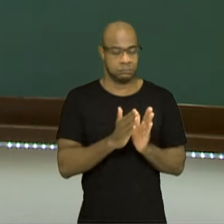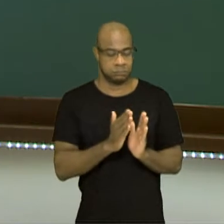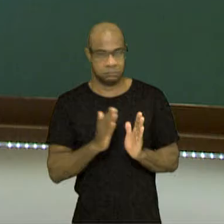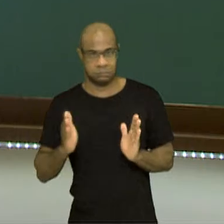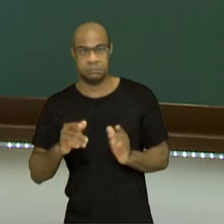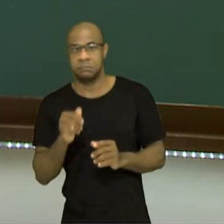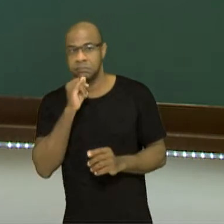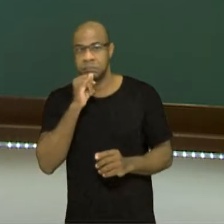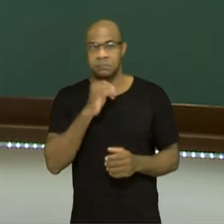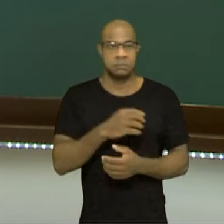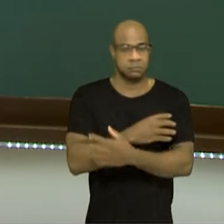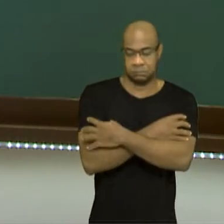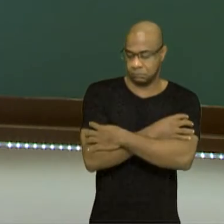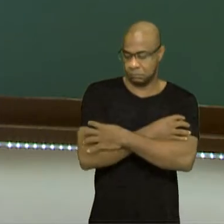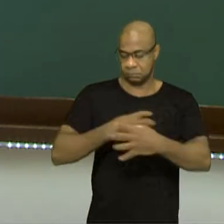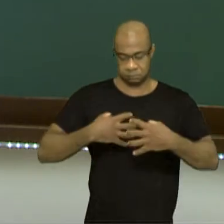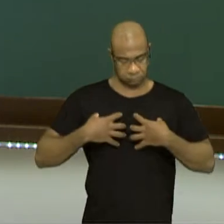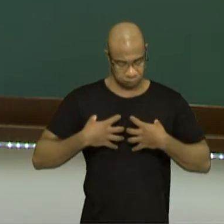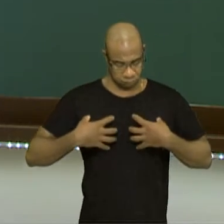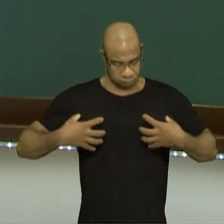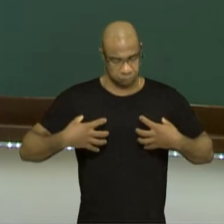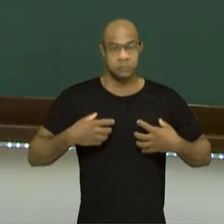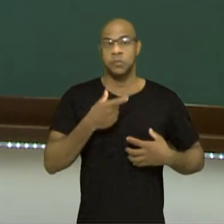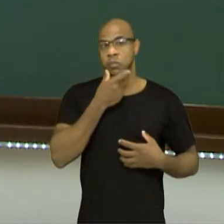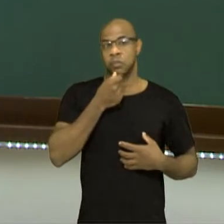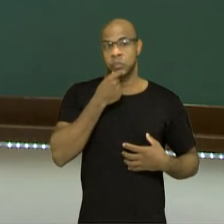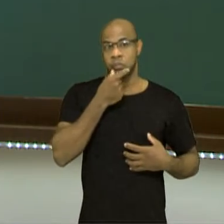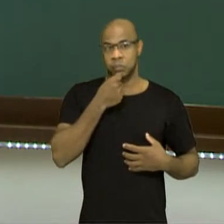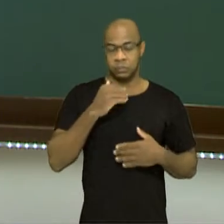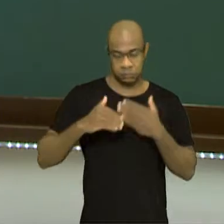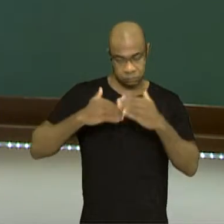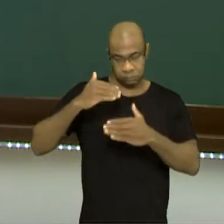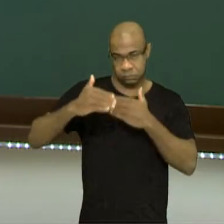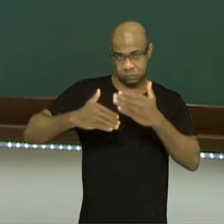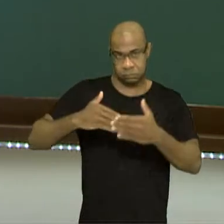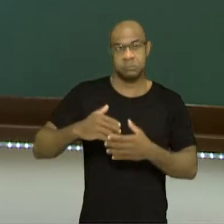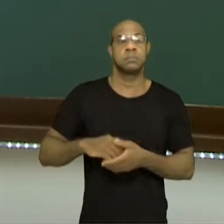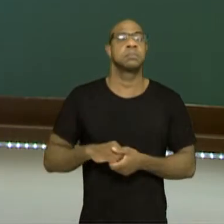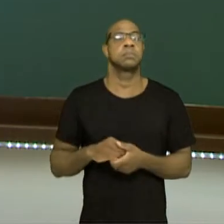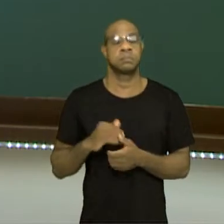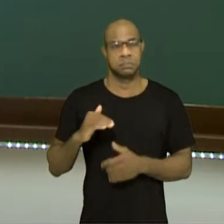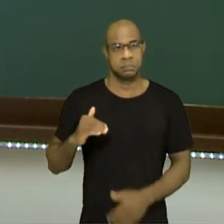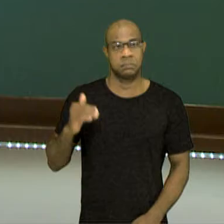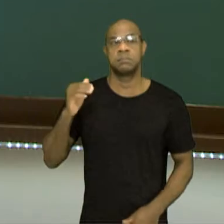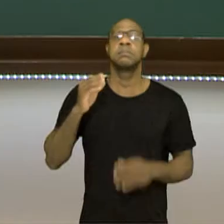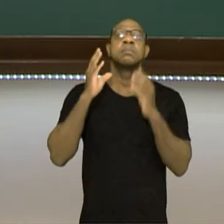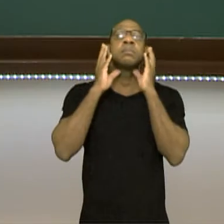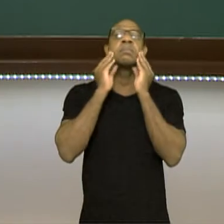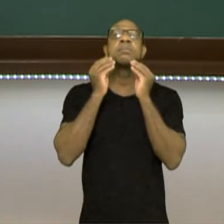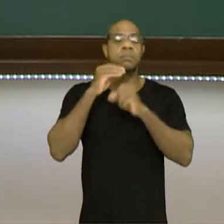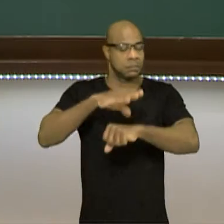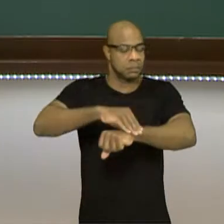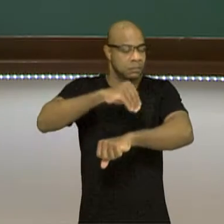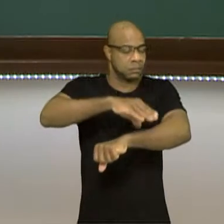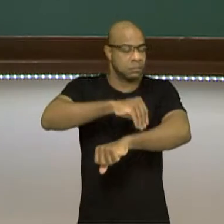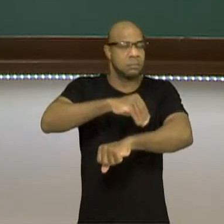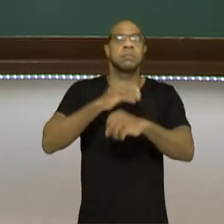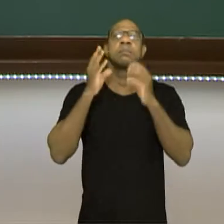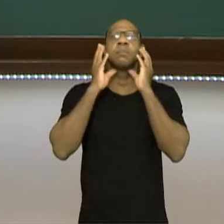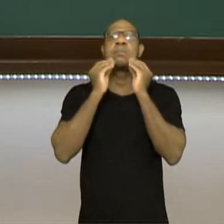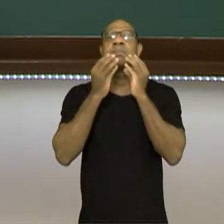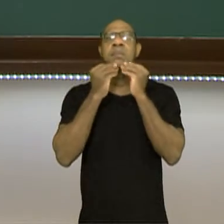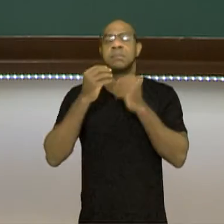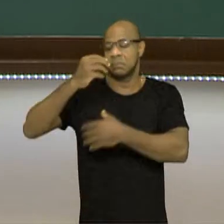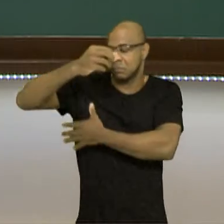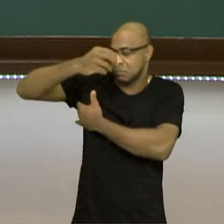de massa, né? Então o homem fica com uma musculatura mais desenvolvida, o crescimento dos pelos na região pubiana,